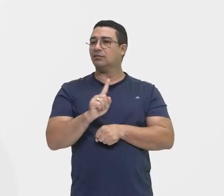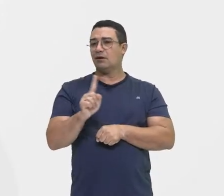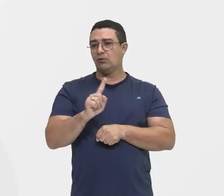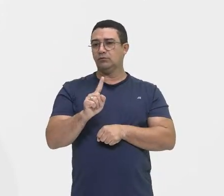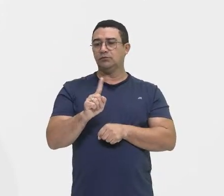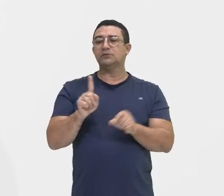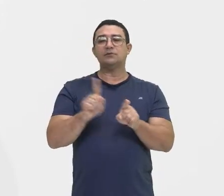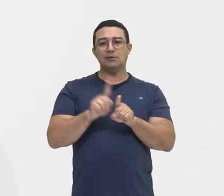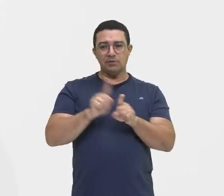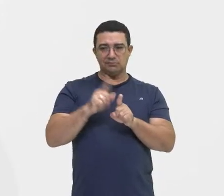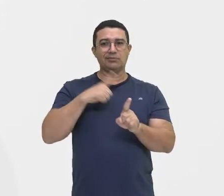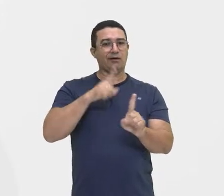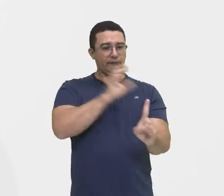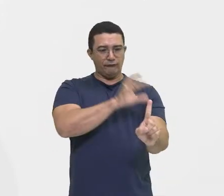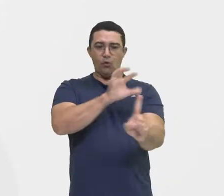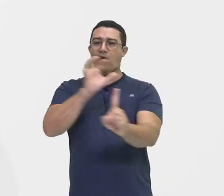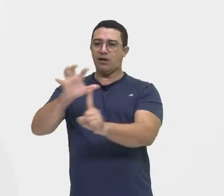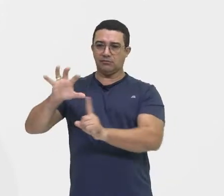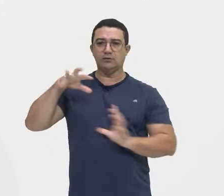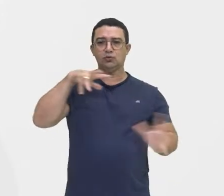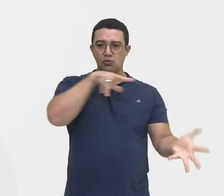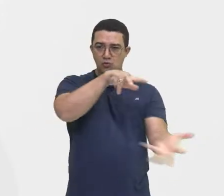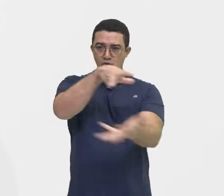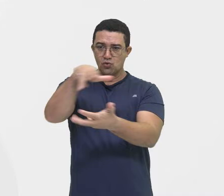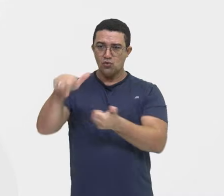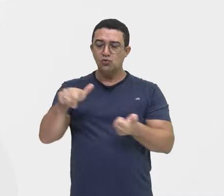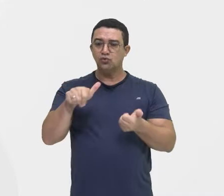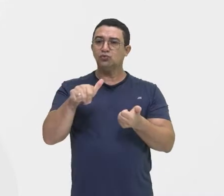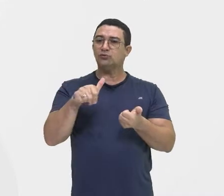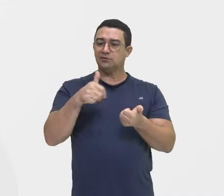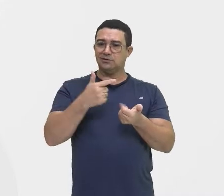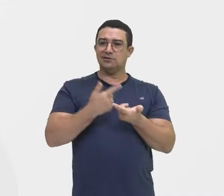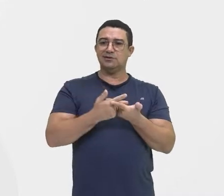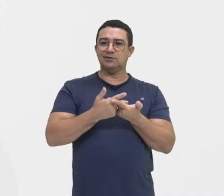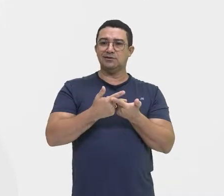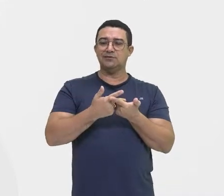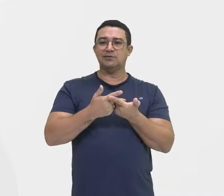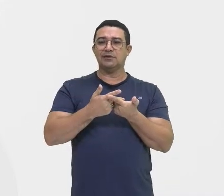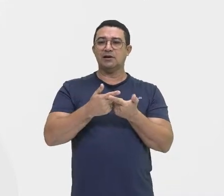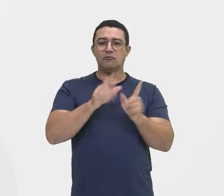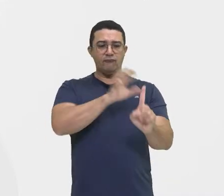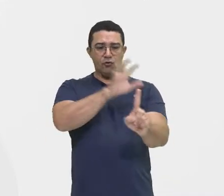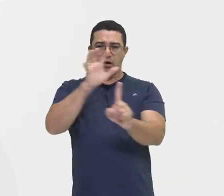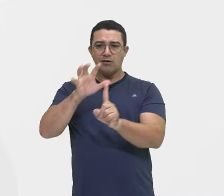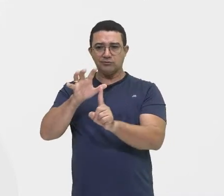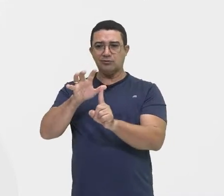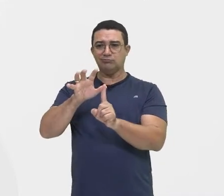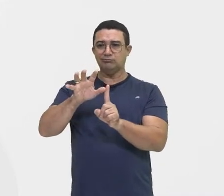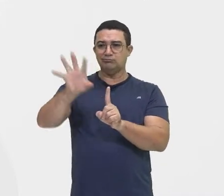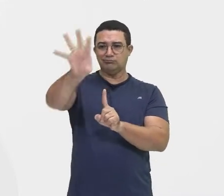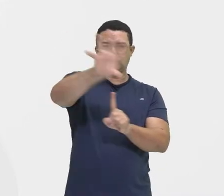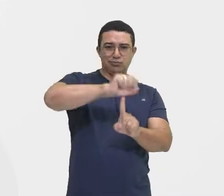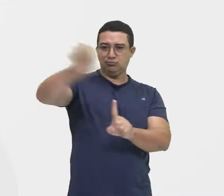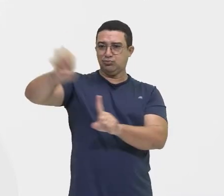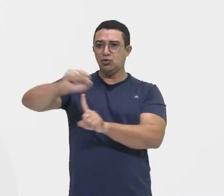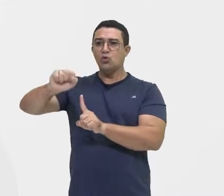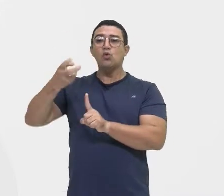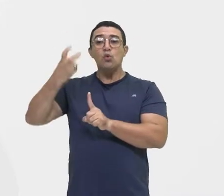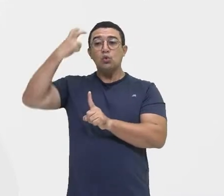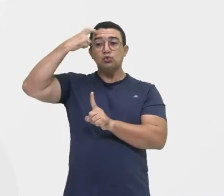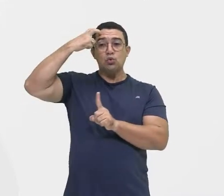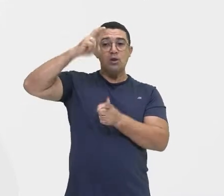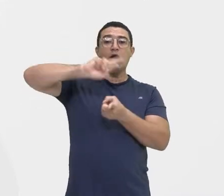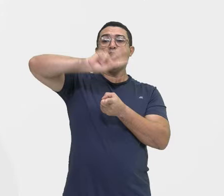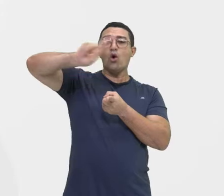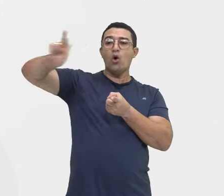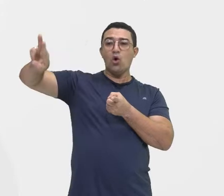do mundo, e que esta, por sua vez, reflete, reproduz e assimila a realidade. Cultura é a